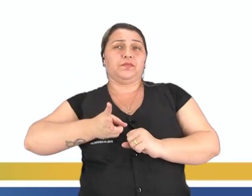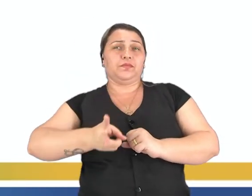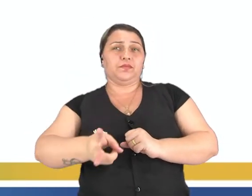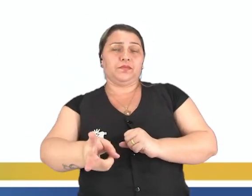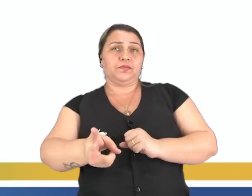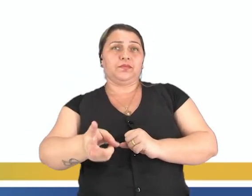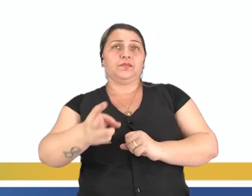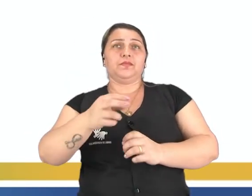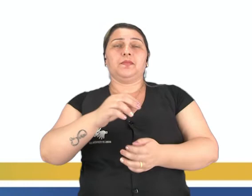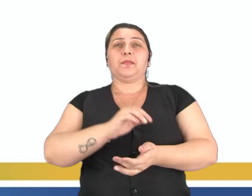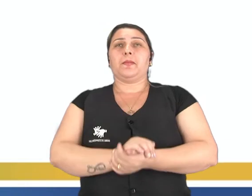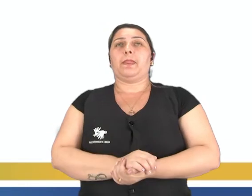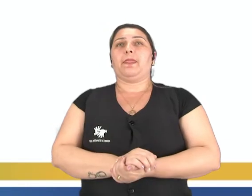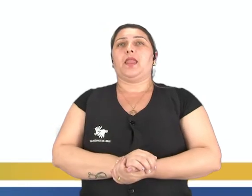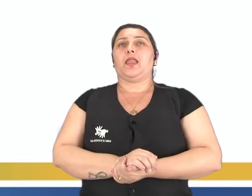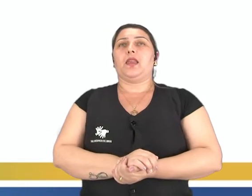essa